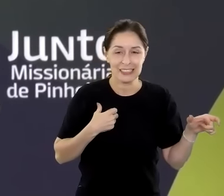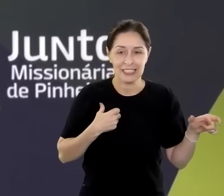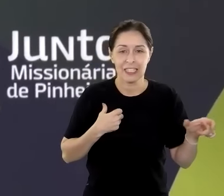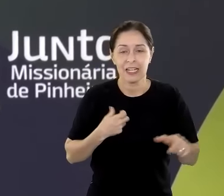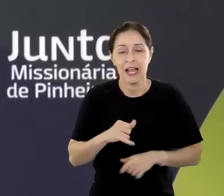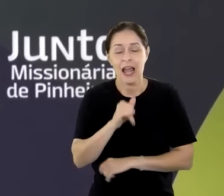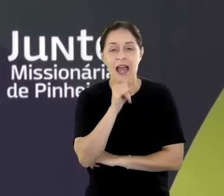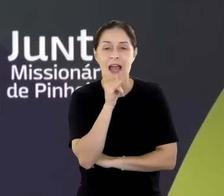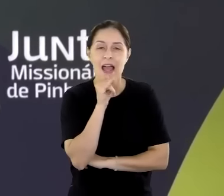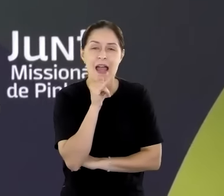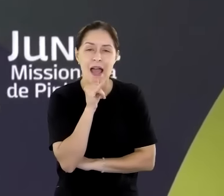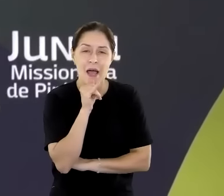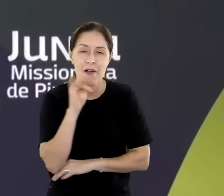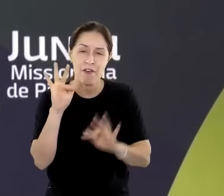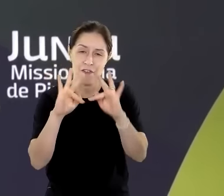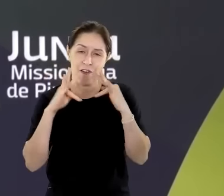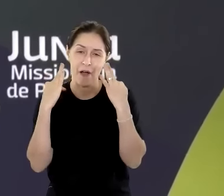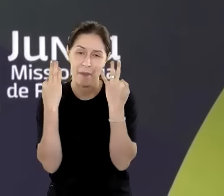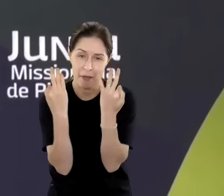cachorro.